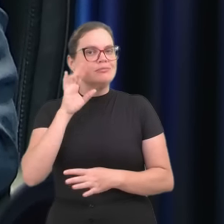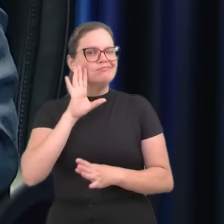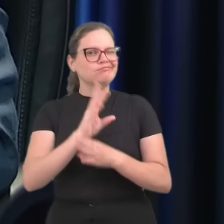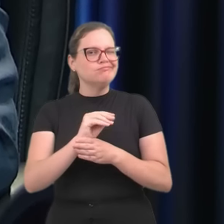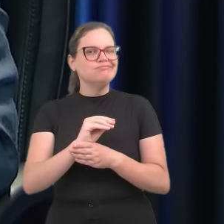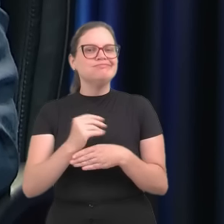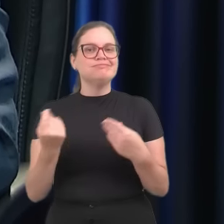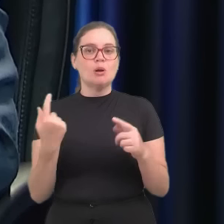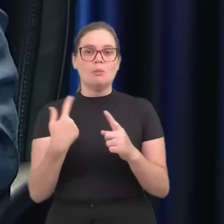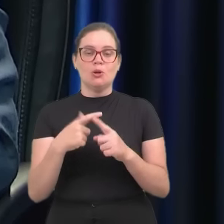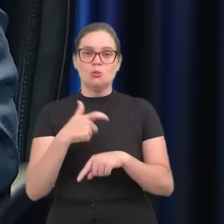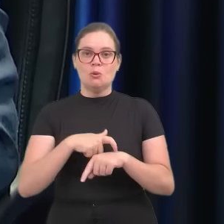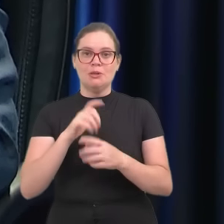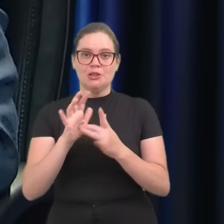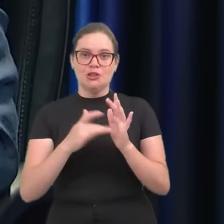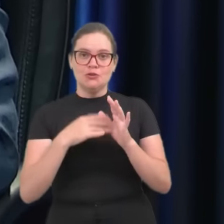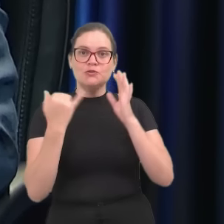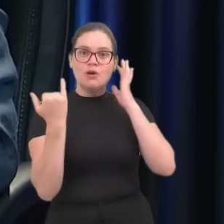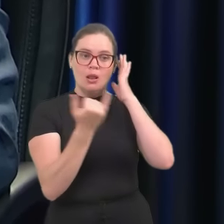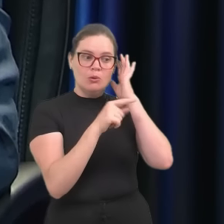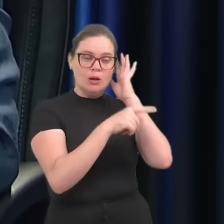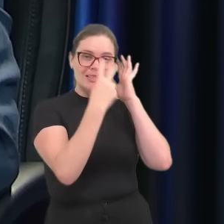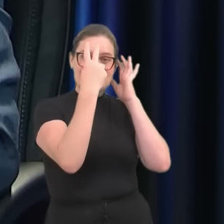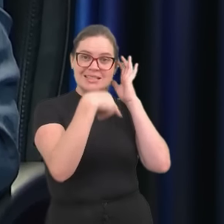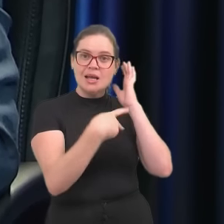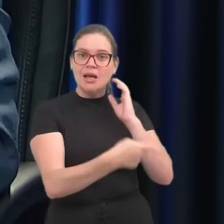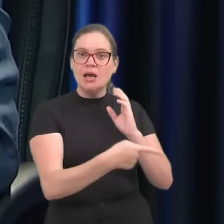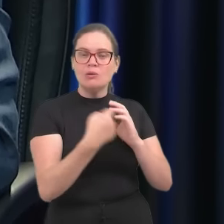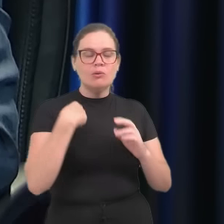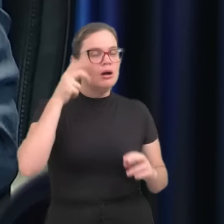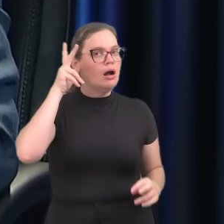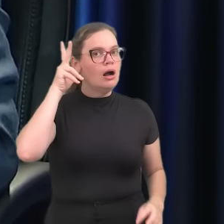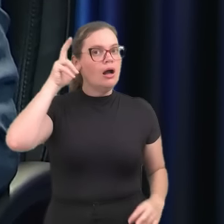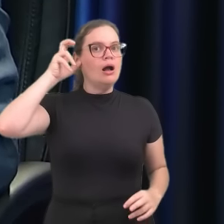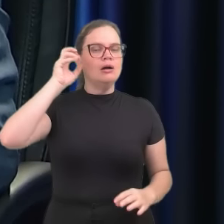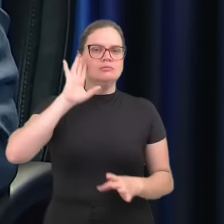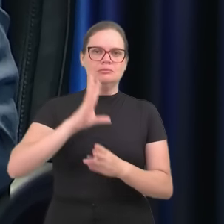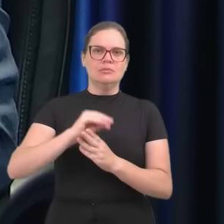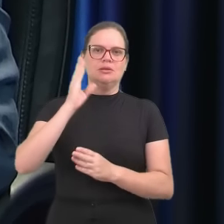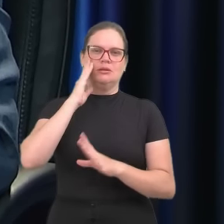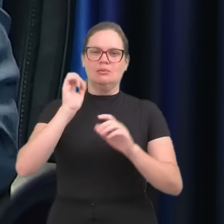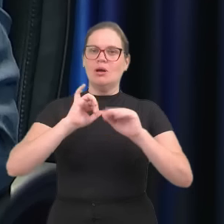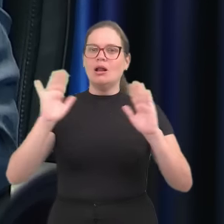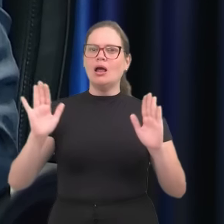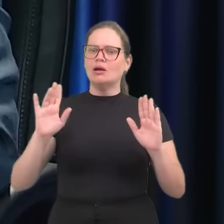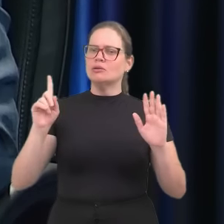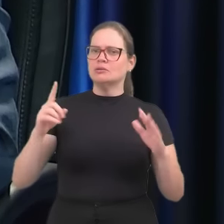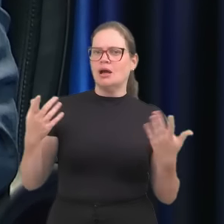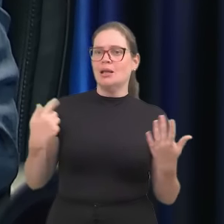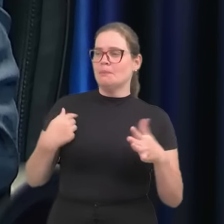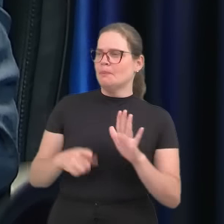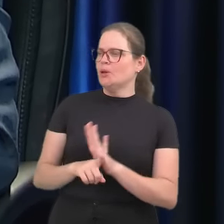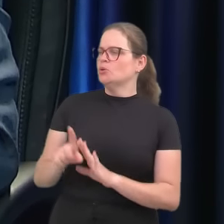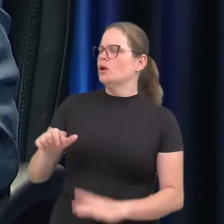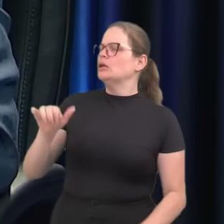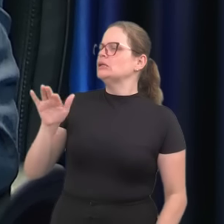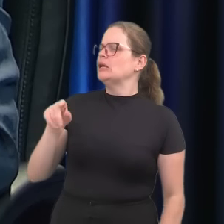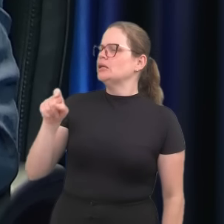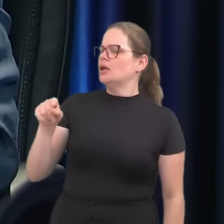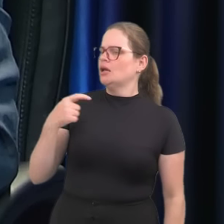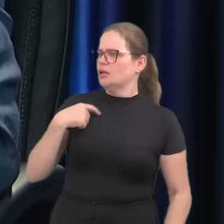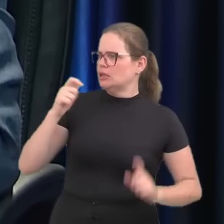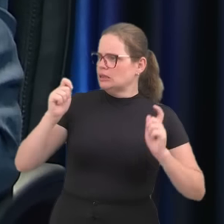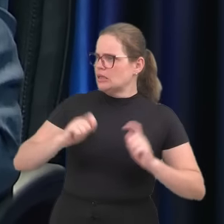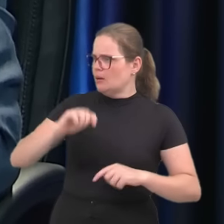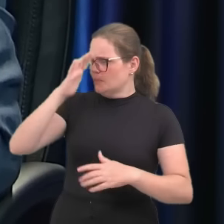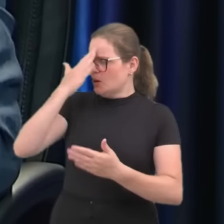Porque certamente ele reconheceu a voz. No momento em que Jesus falou com ele ainda era cego, ele reconheceu a voz.